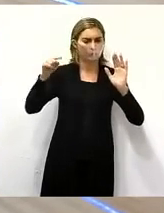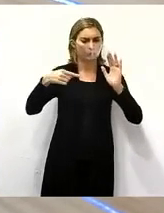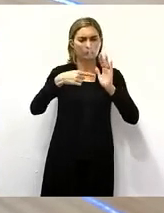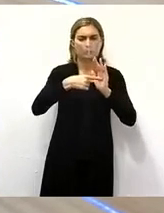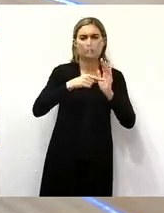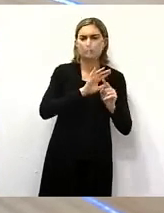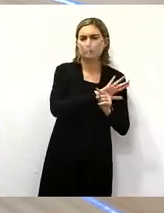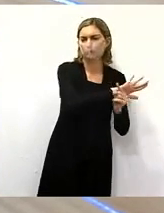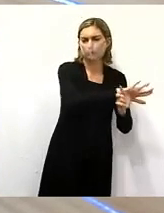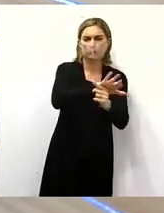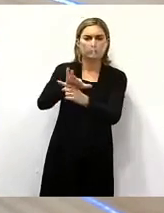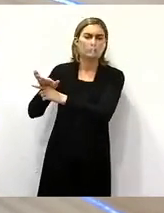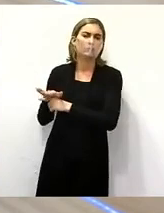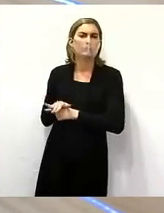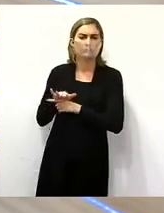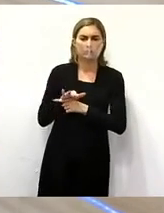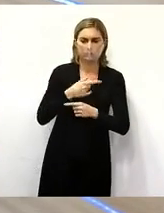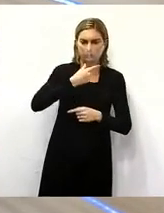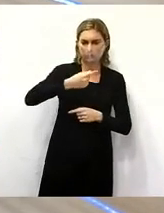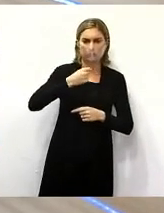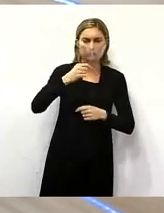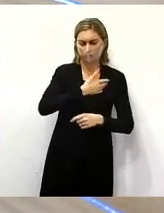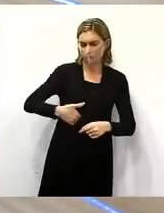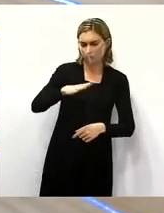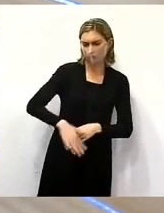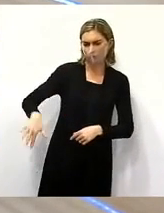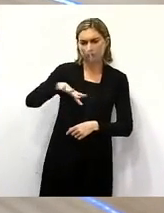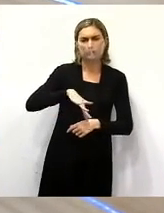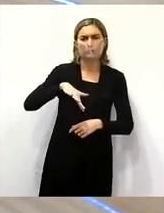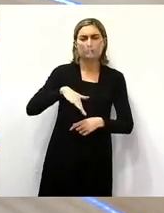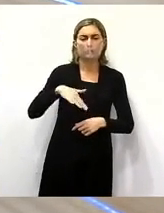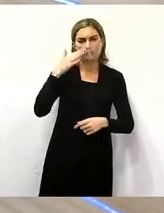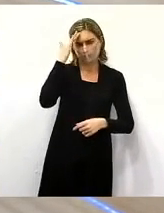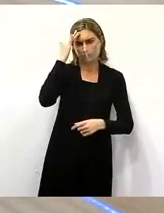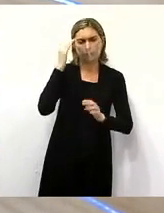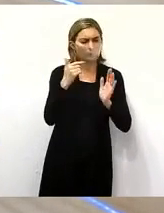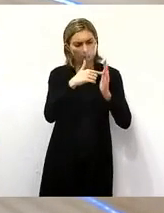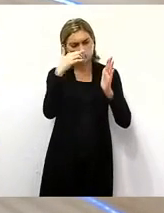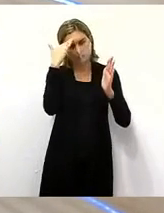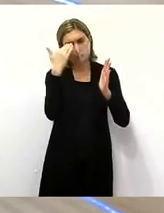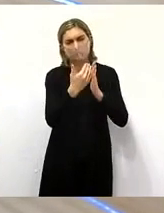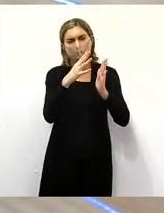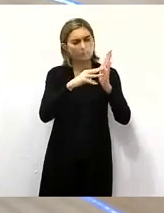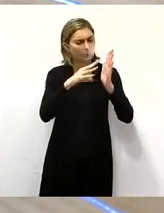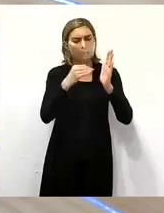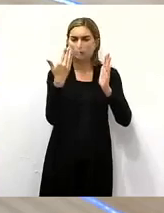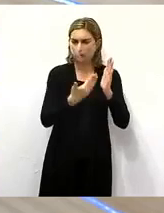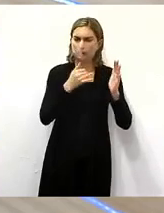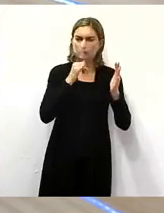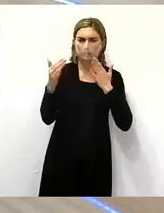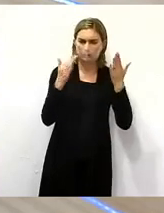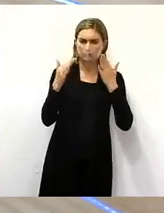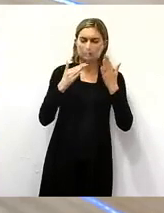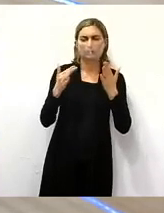de ajudar, né, os homens públicos a se mirarem, né, naqueles exemplos, ou mesmo a